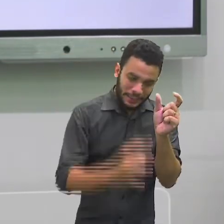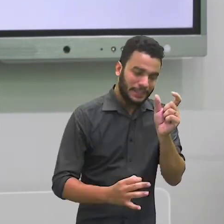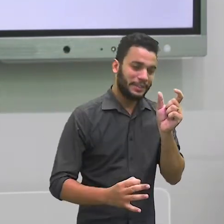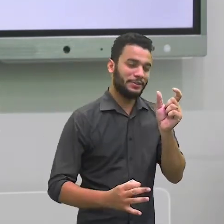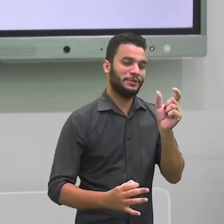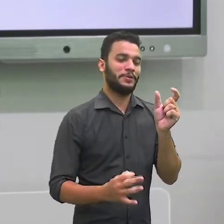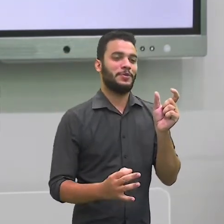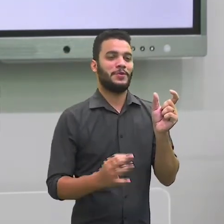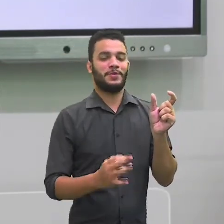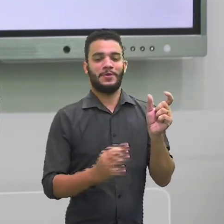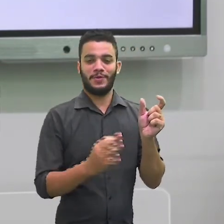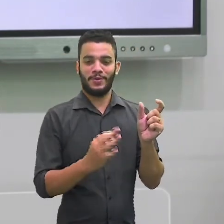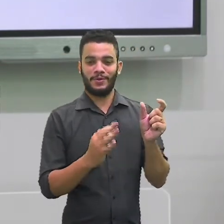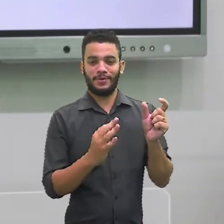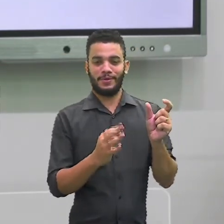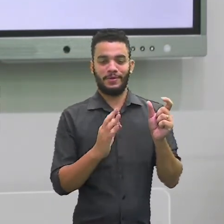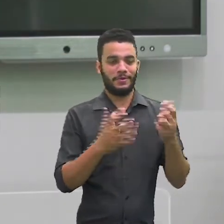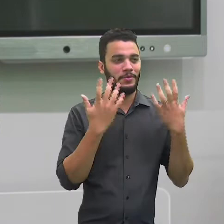Exata.